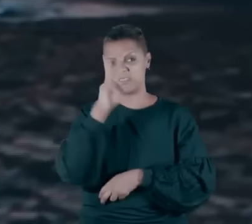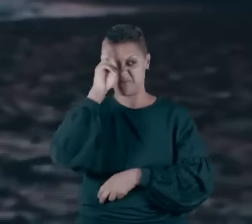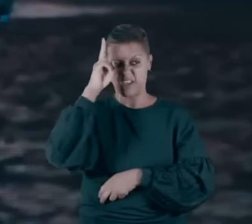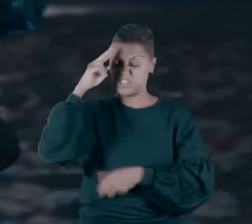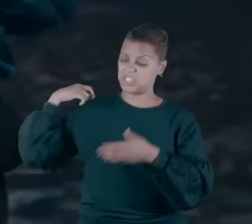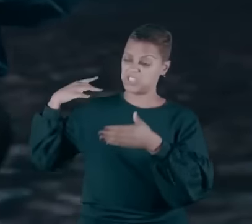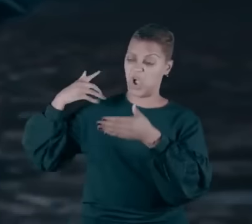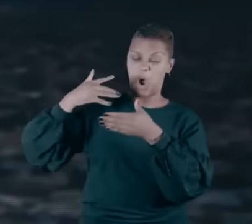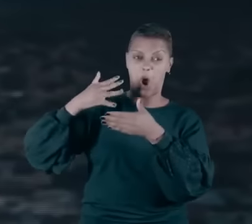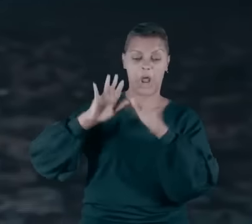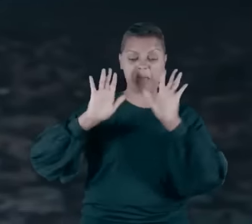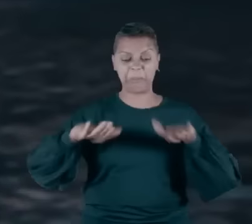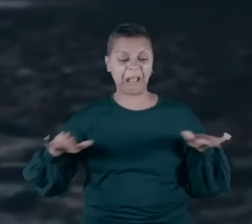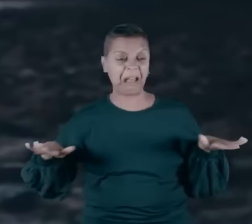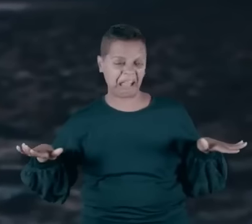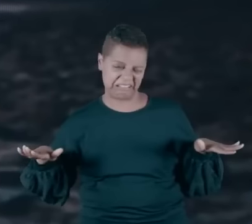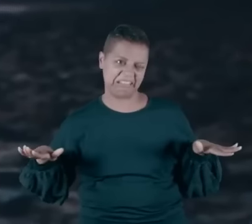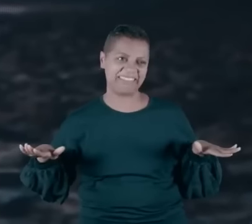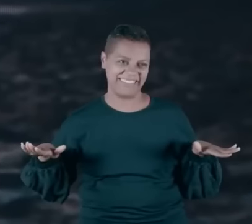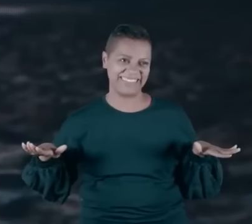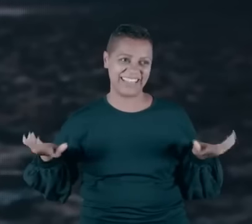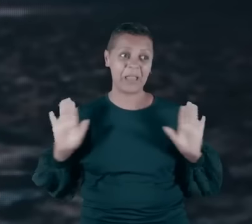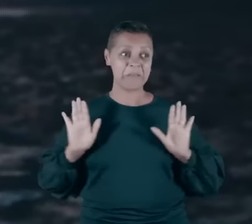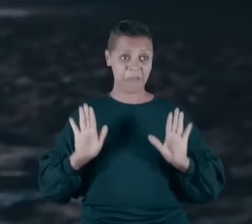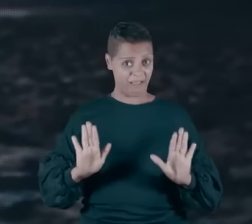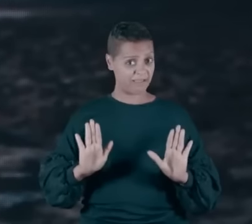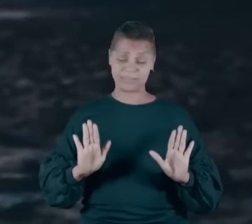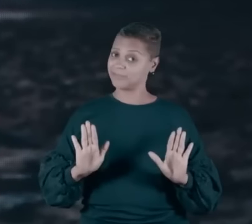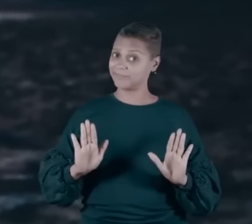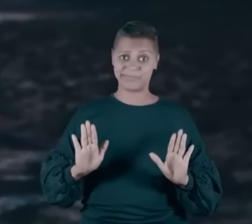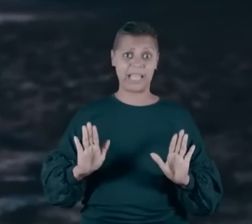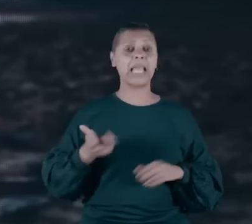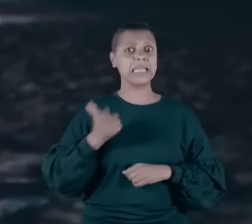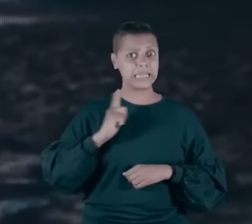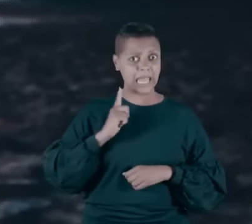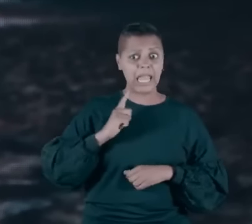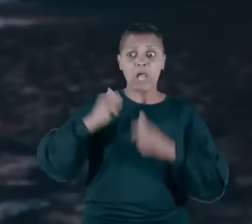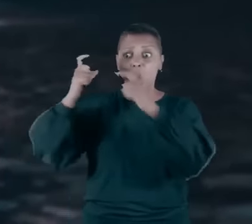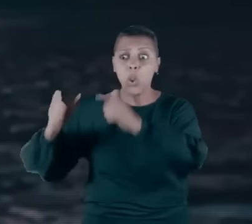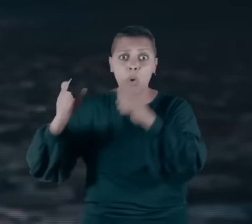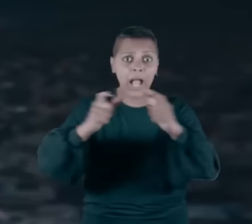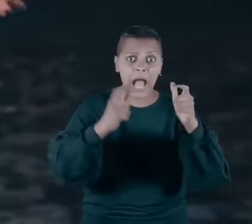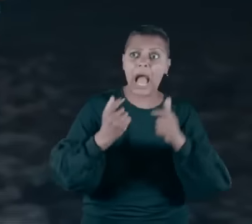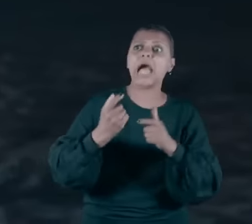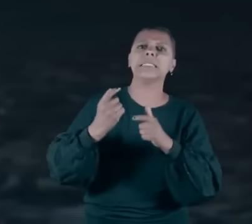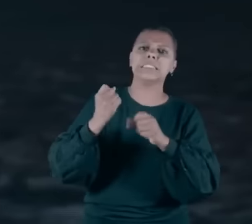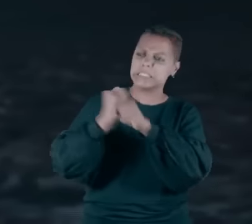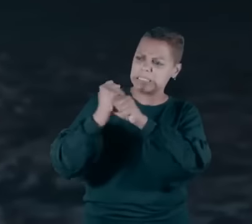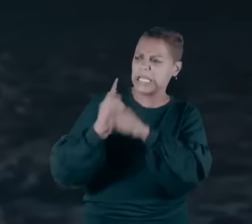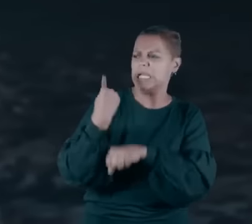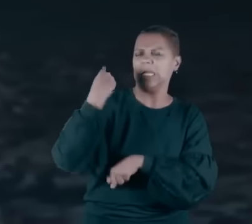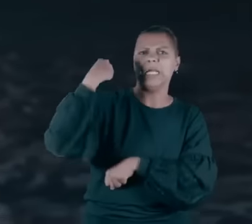de criancinha né mas saibam vocês que em muitas culturas primevas antigas